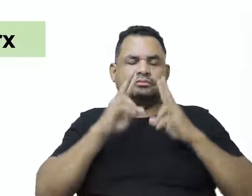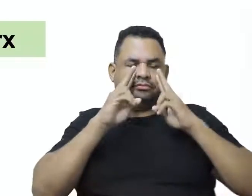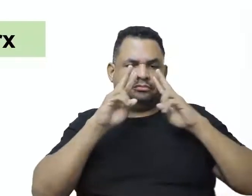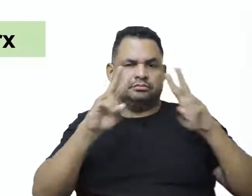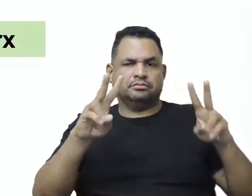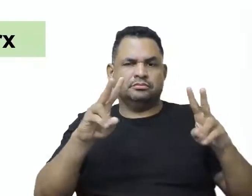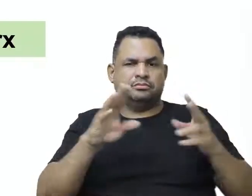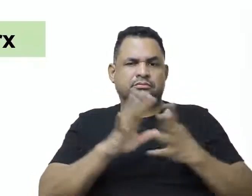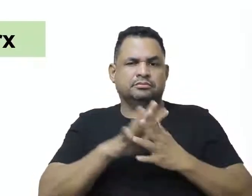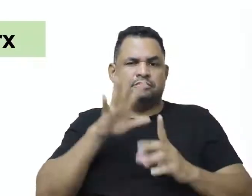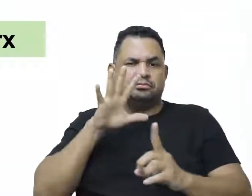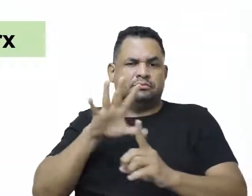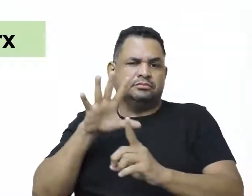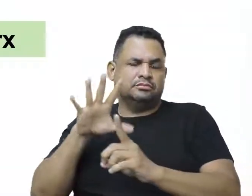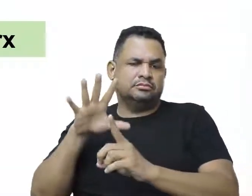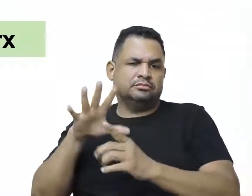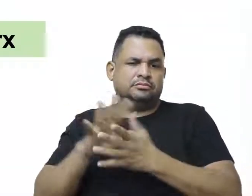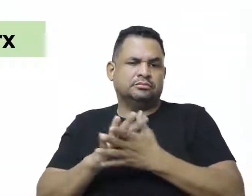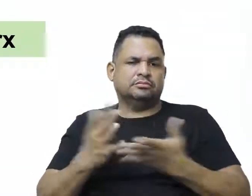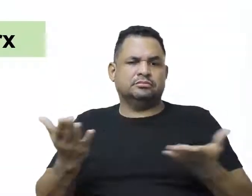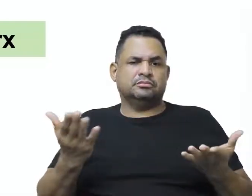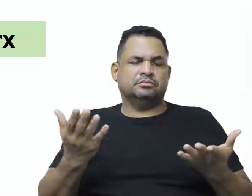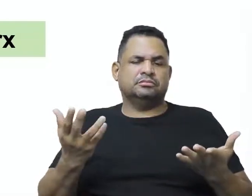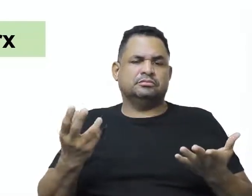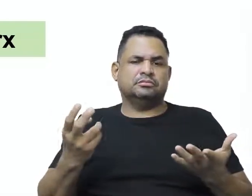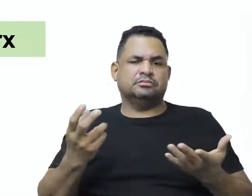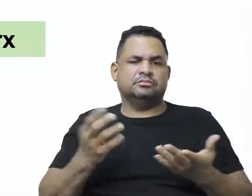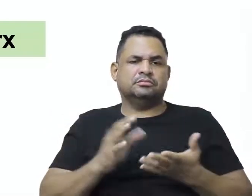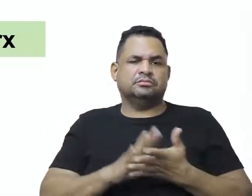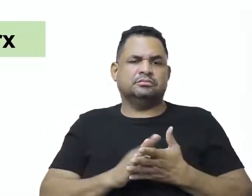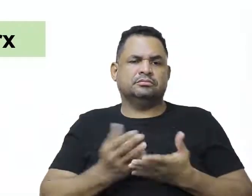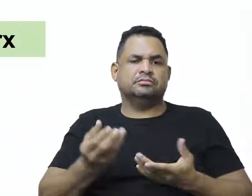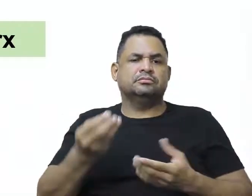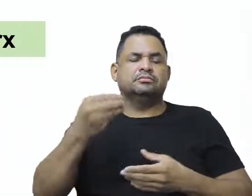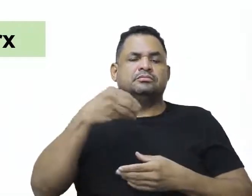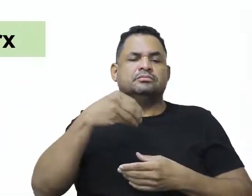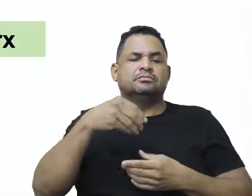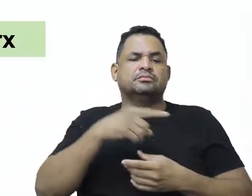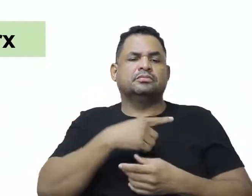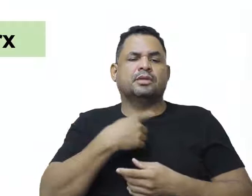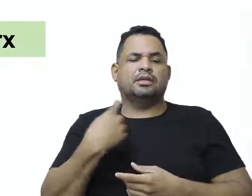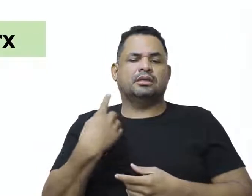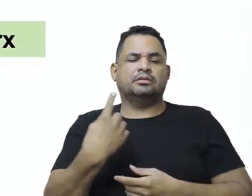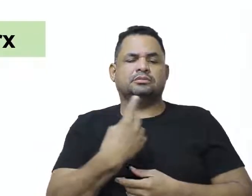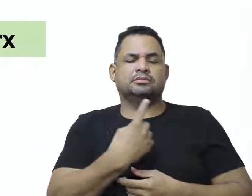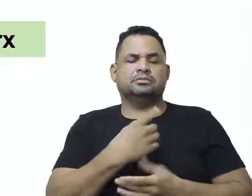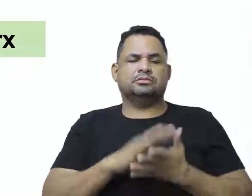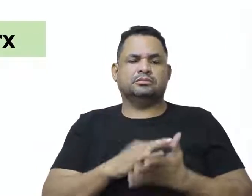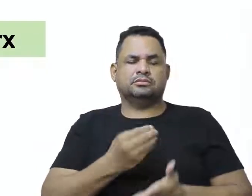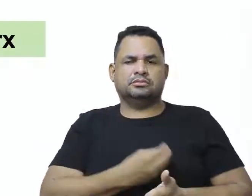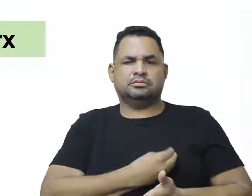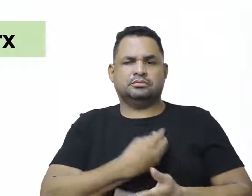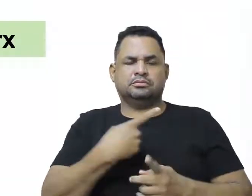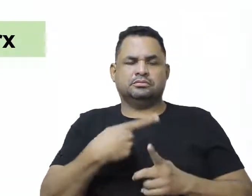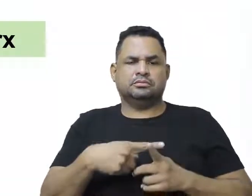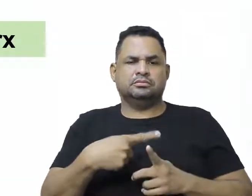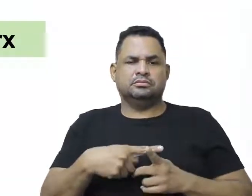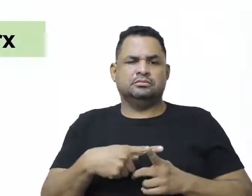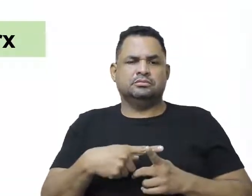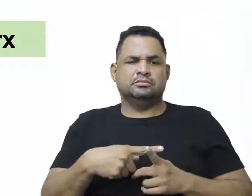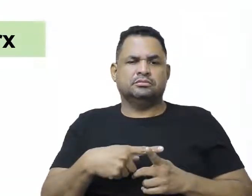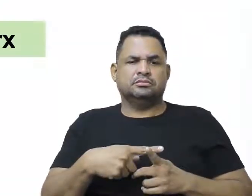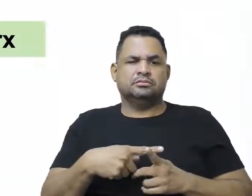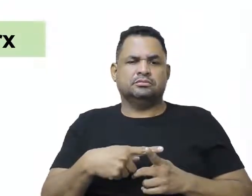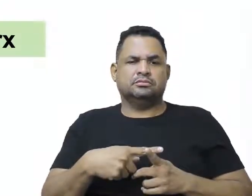visão da influência da cultura na nossa vida porque cultura é